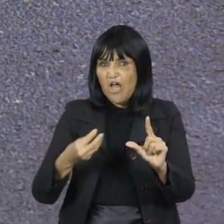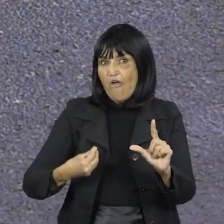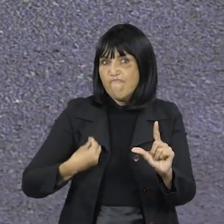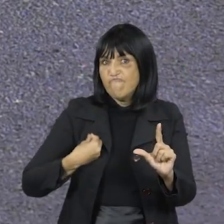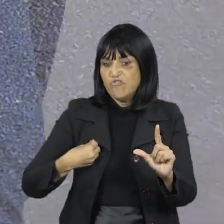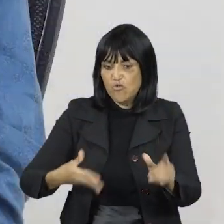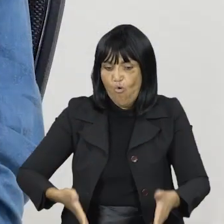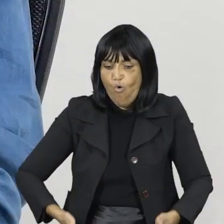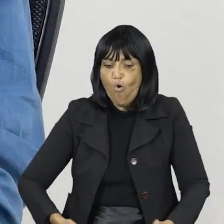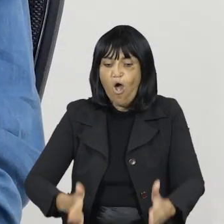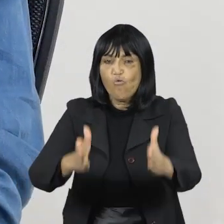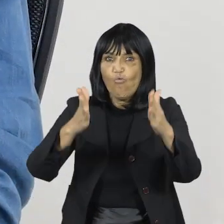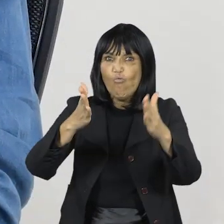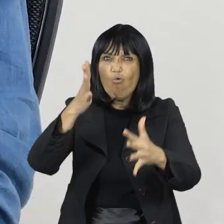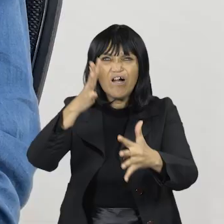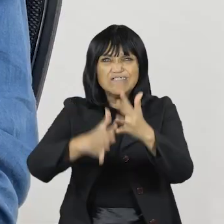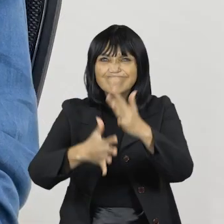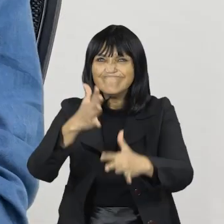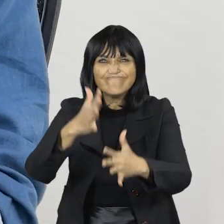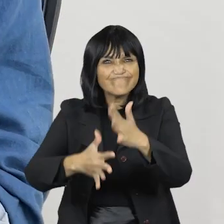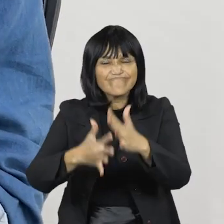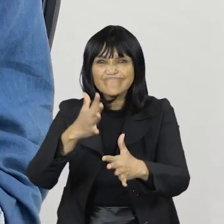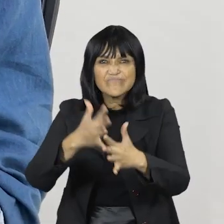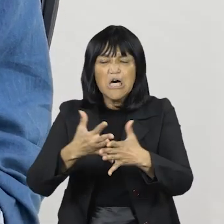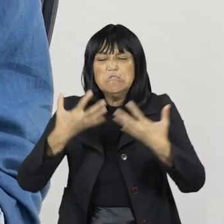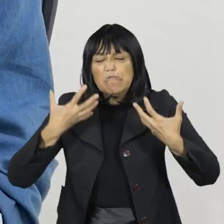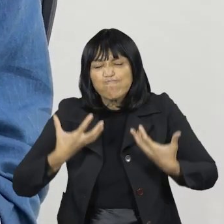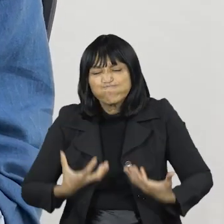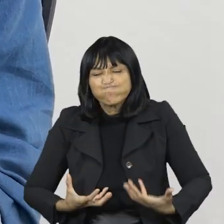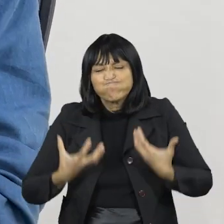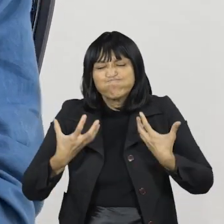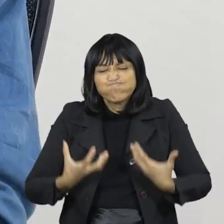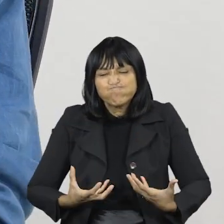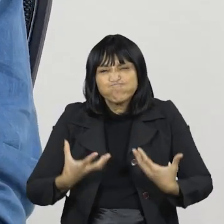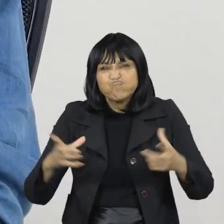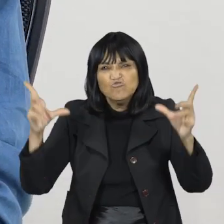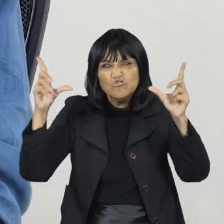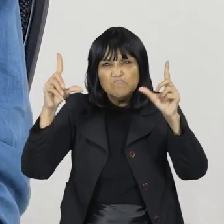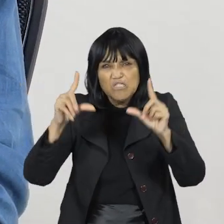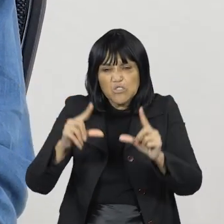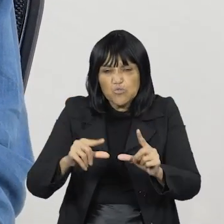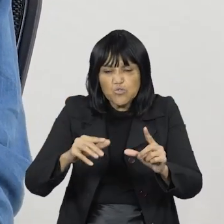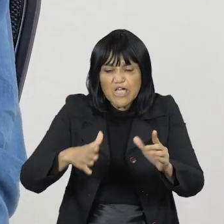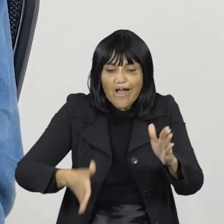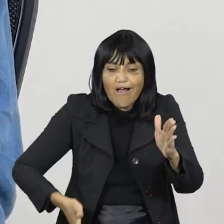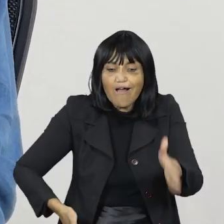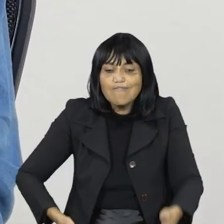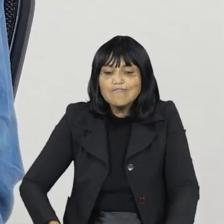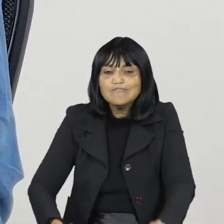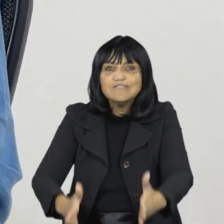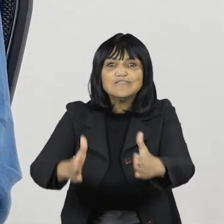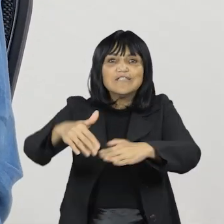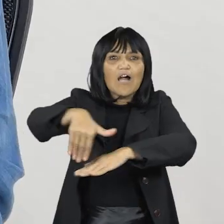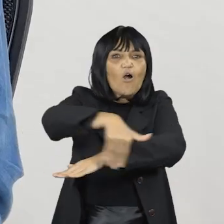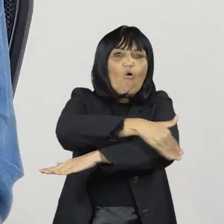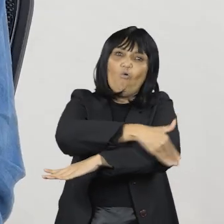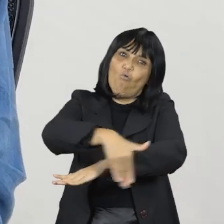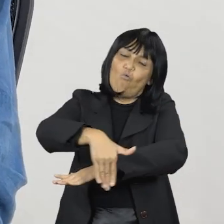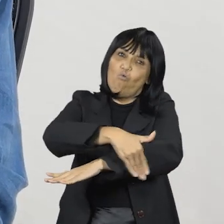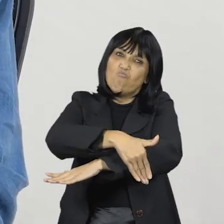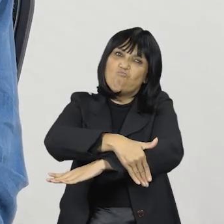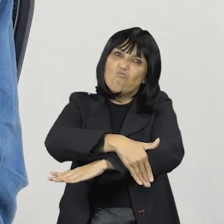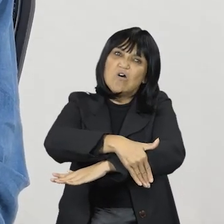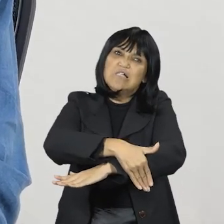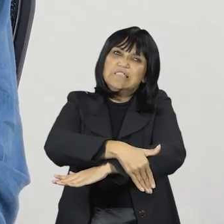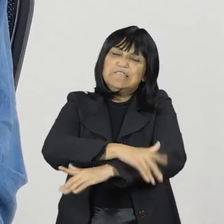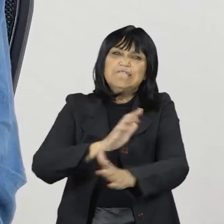rodovias. O excesso de peso, ele acaba reduzindo a vida útil do pavimento de forma significativa e de